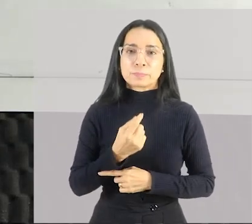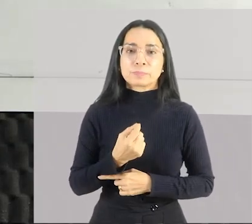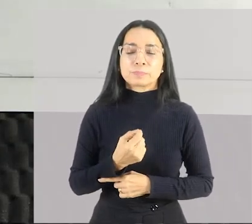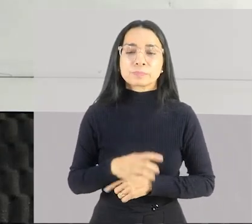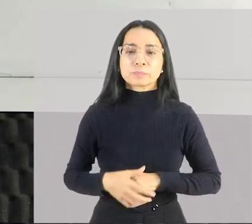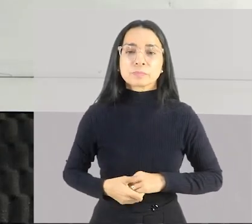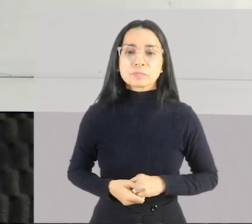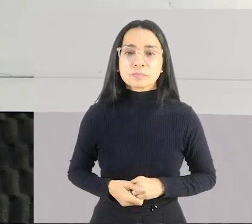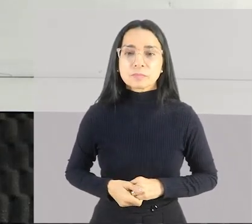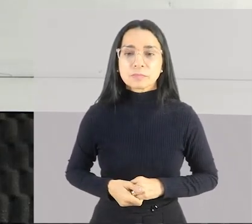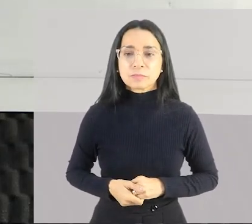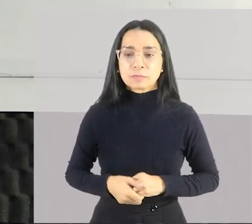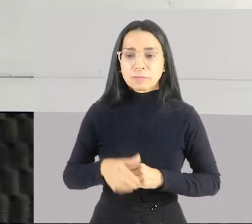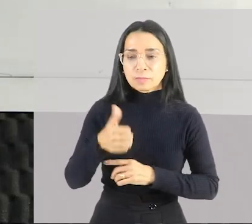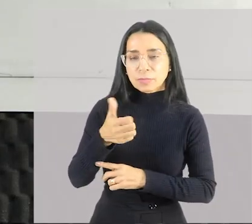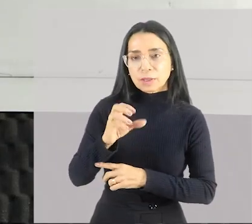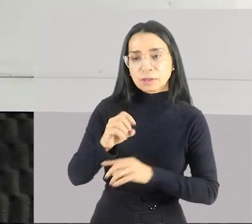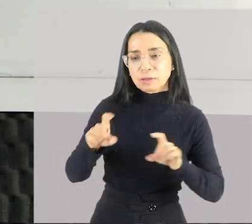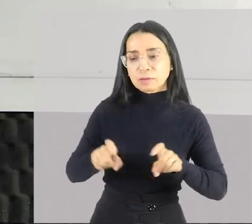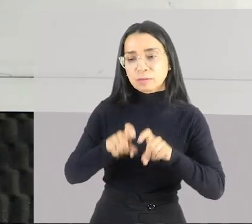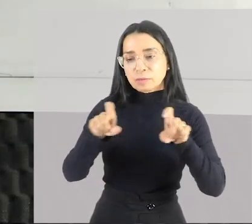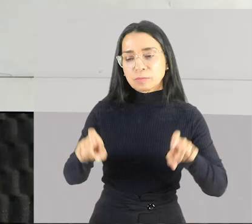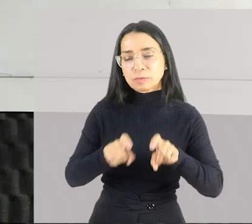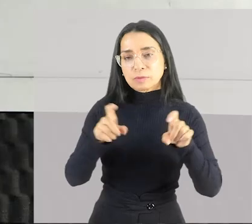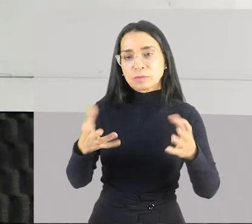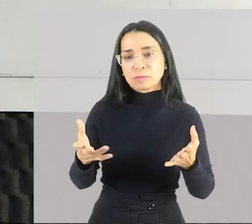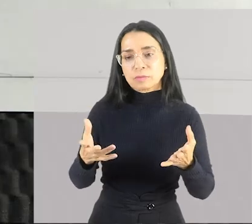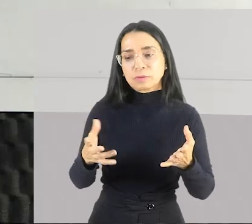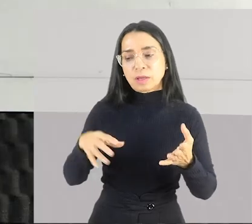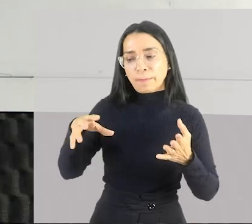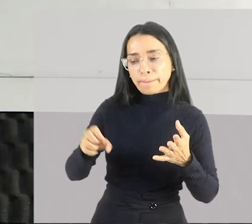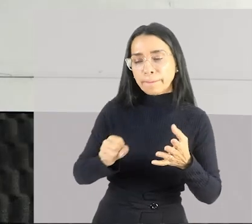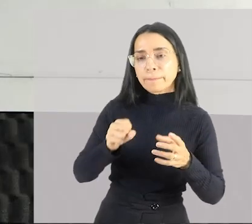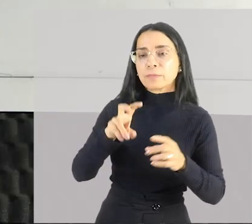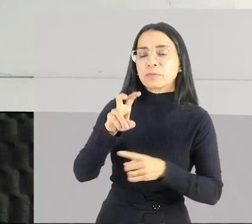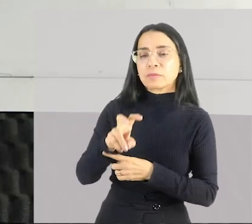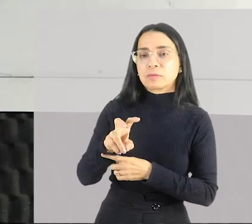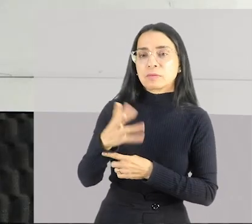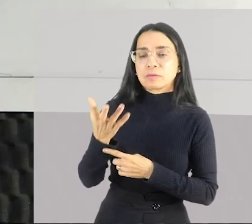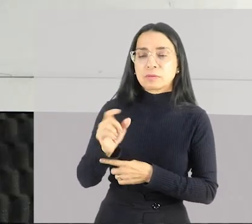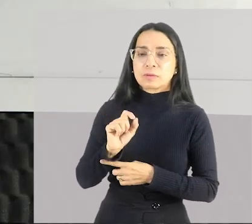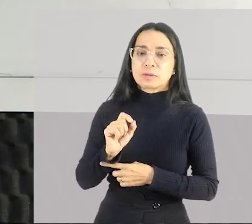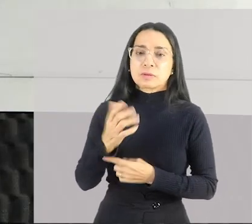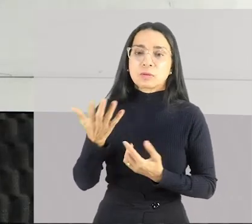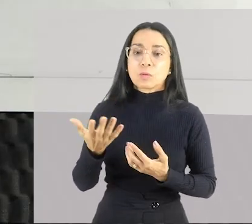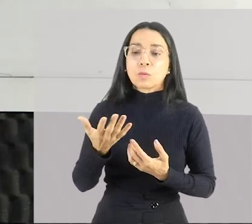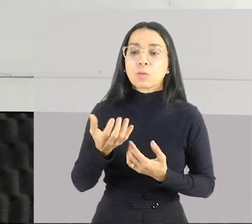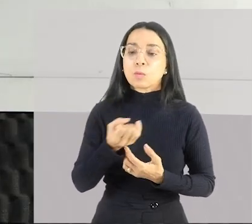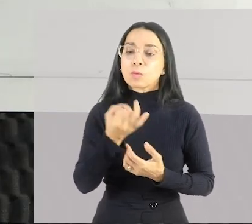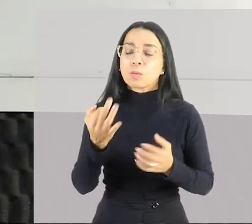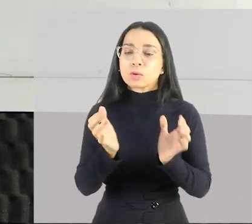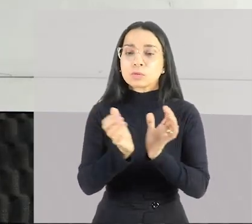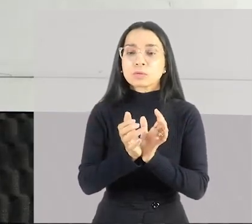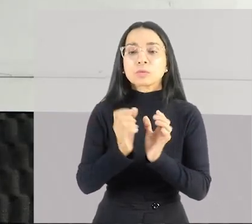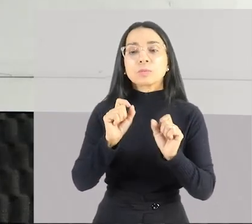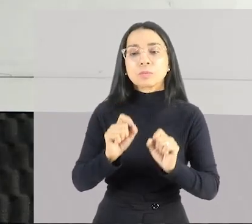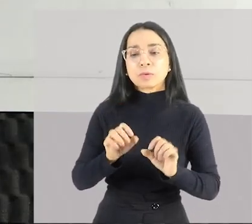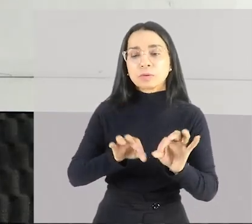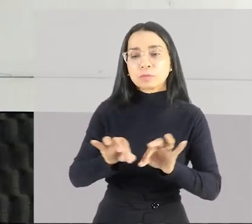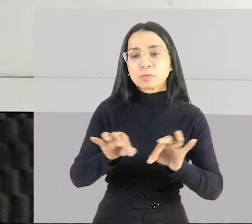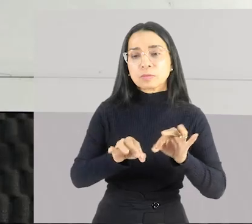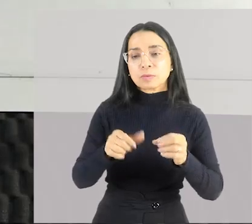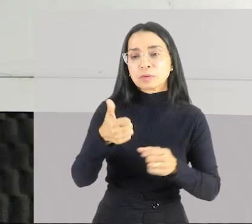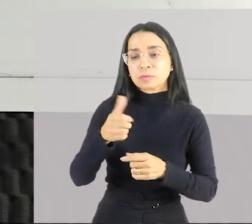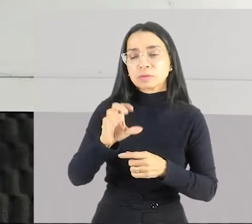eh 10 computadores ele pegou cinco então quantos grupos eu posso formar com esses 10